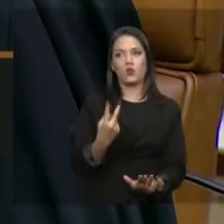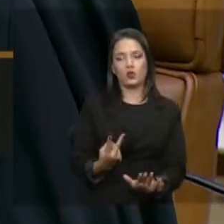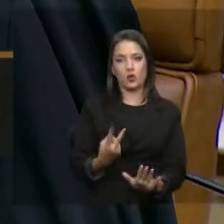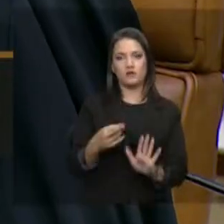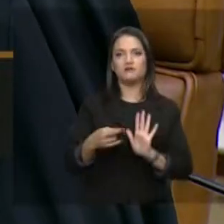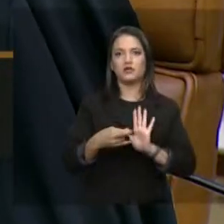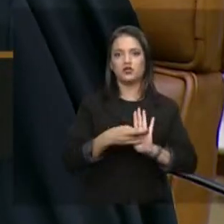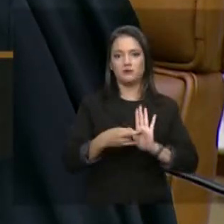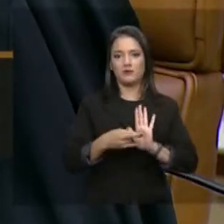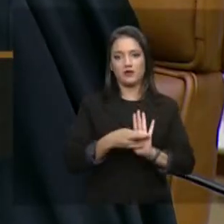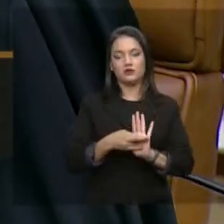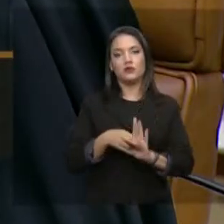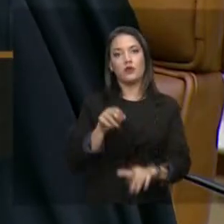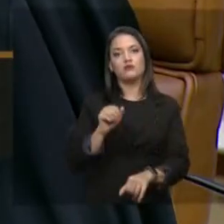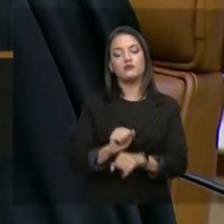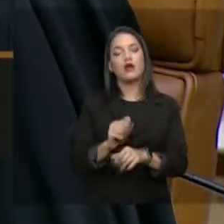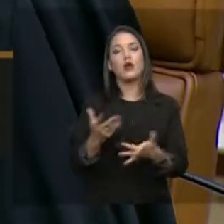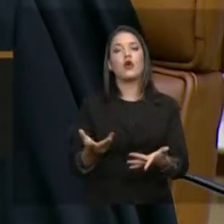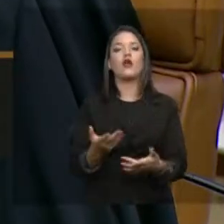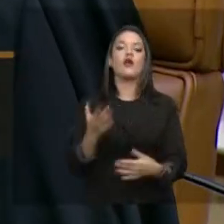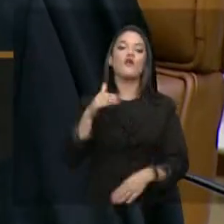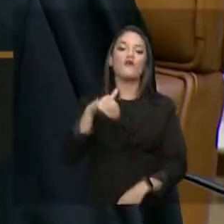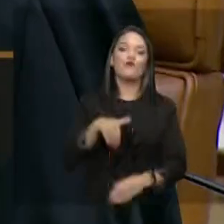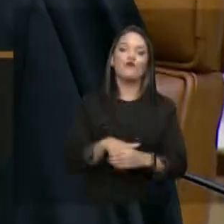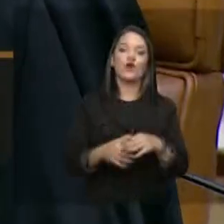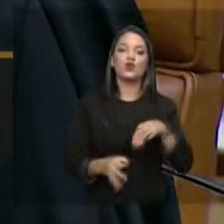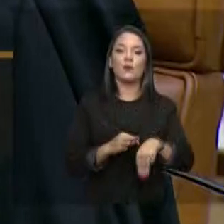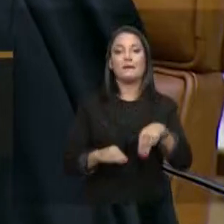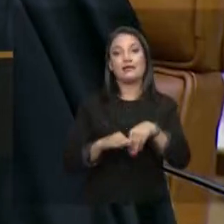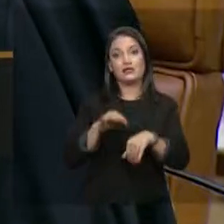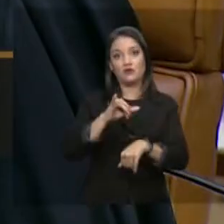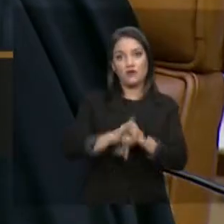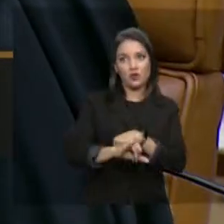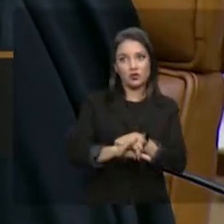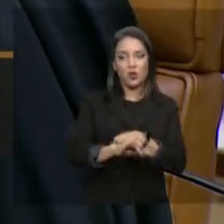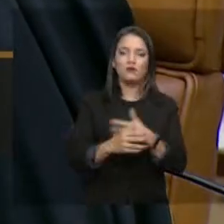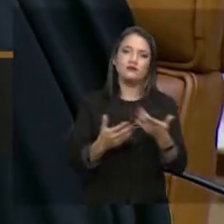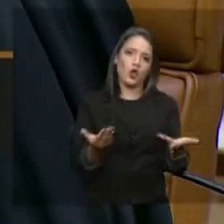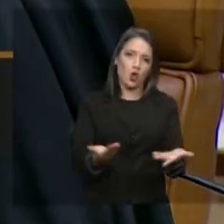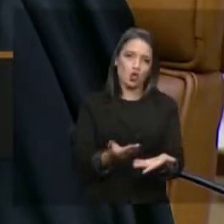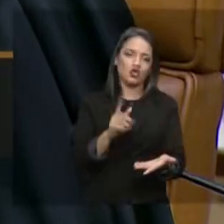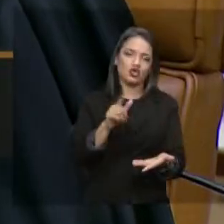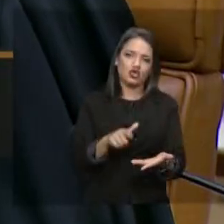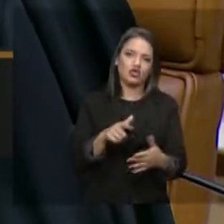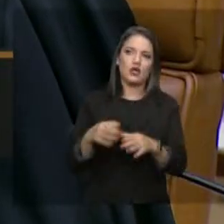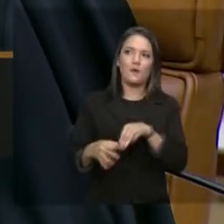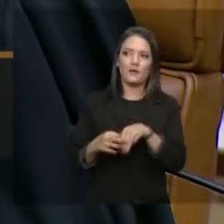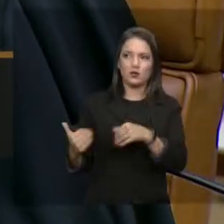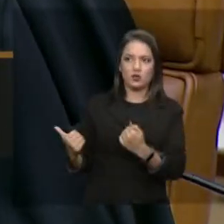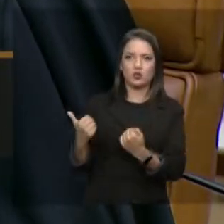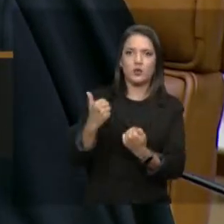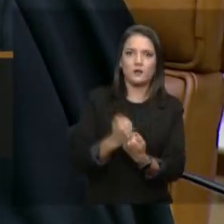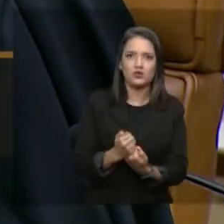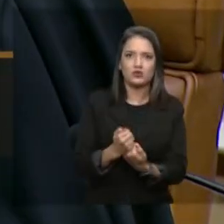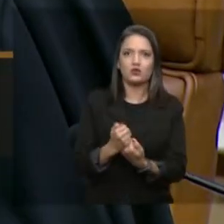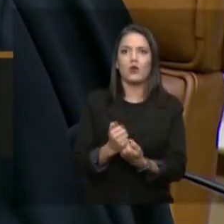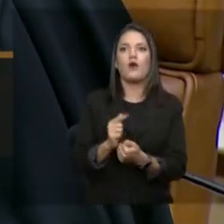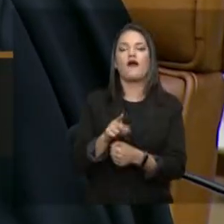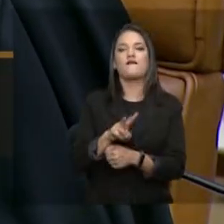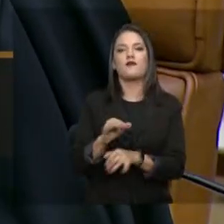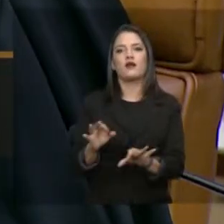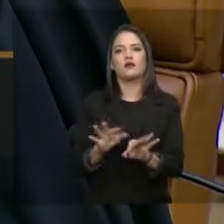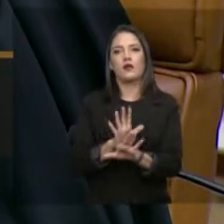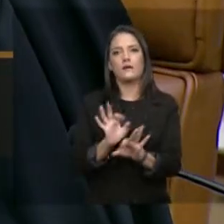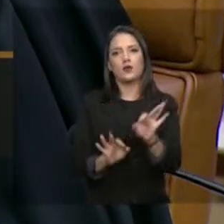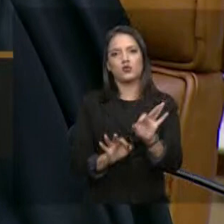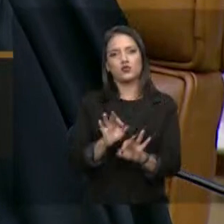interno, colhendo-se o voto do ministro ausente ou do seu substituto, no caso seria agora, para a conclusão do julgamento